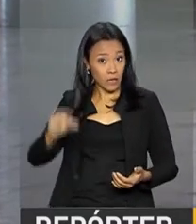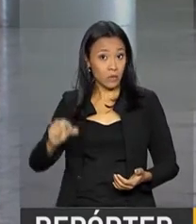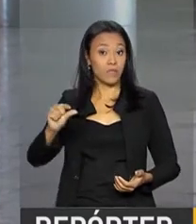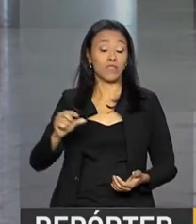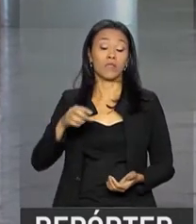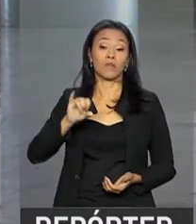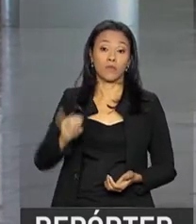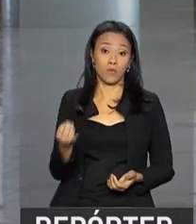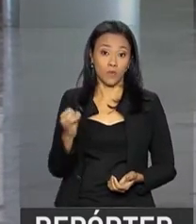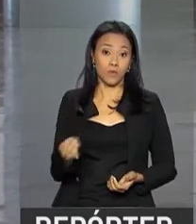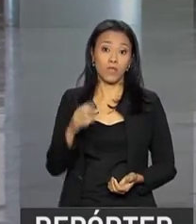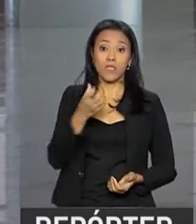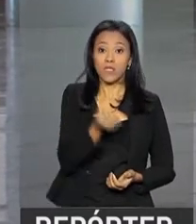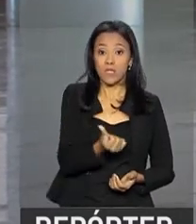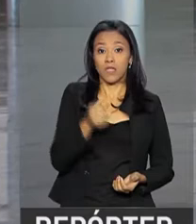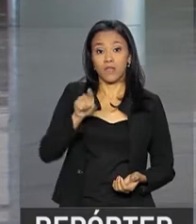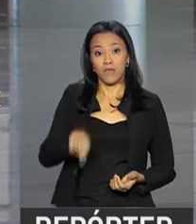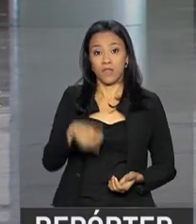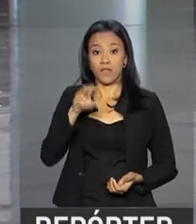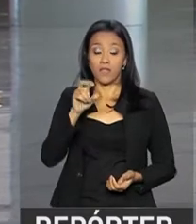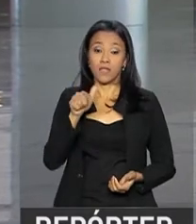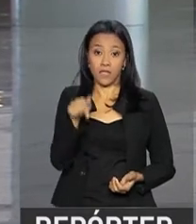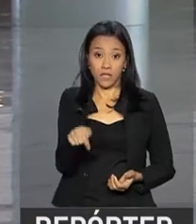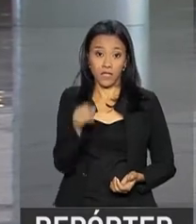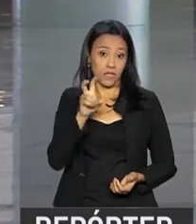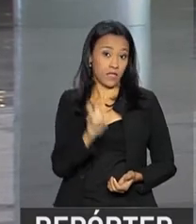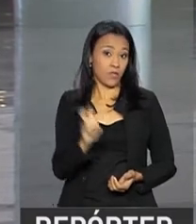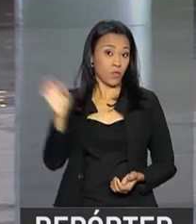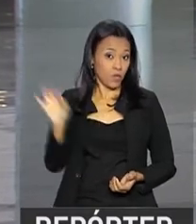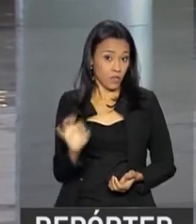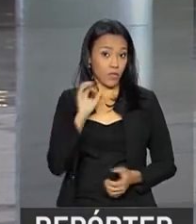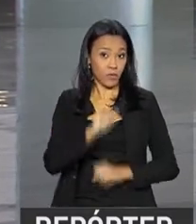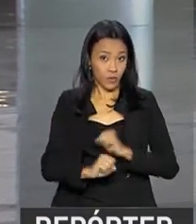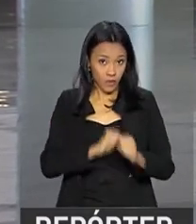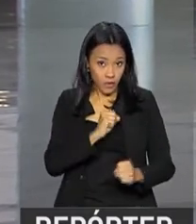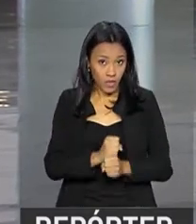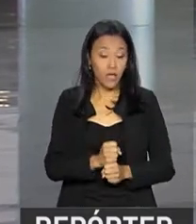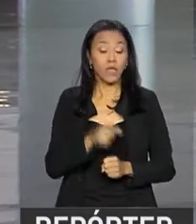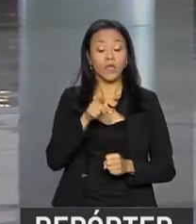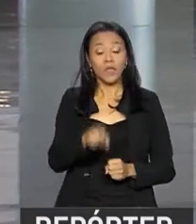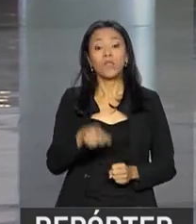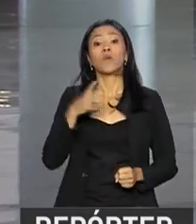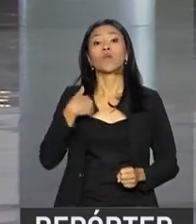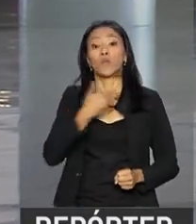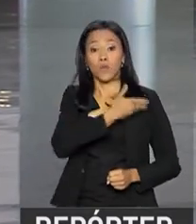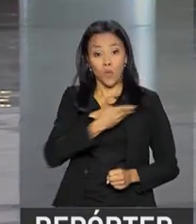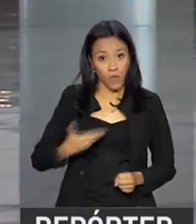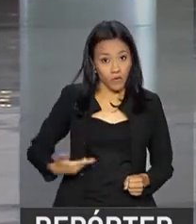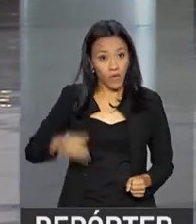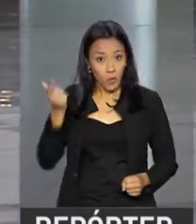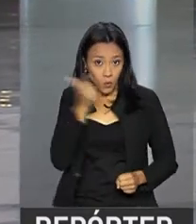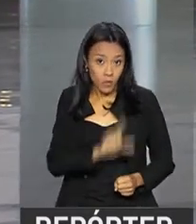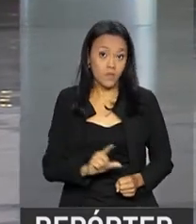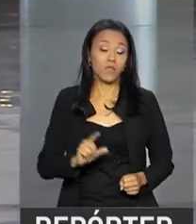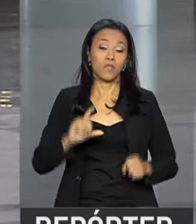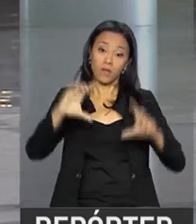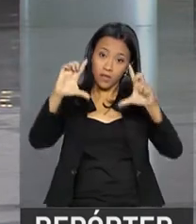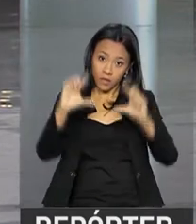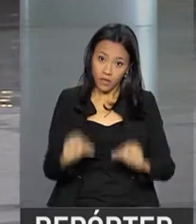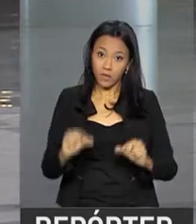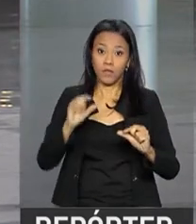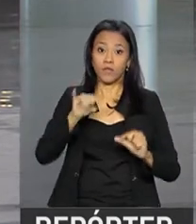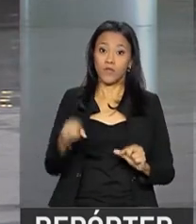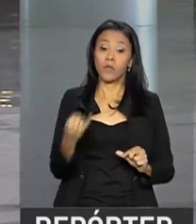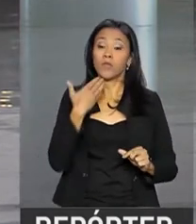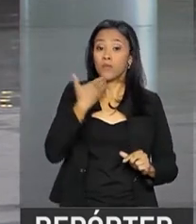para 6,75 por cento ao ano temer afirmou que o governo fez o dever de casa e criou as condições que permitiram com que o